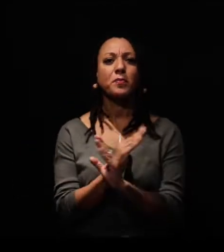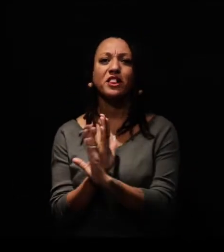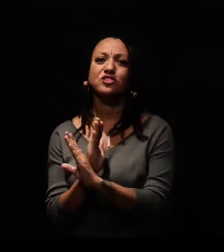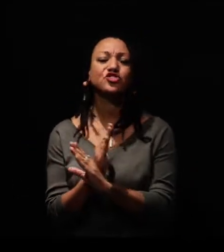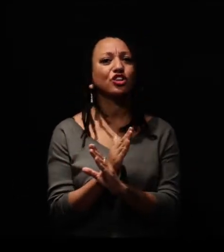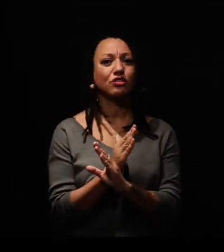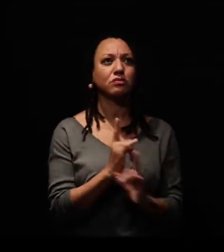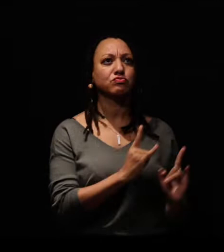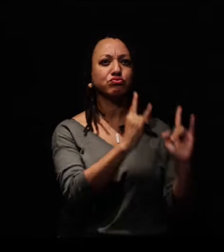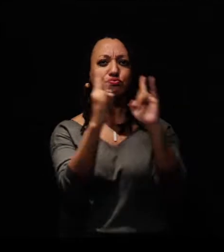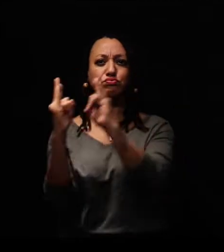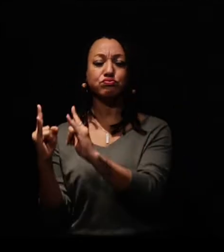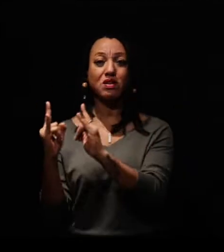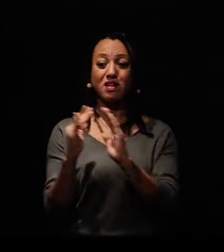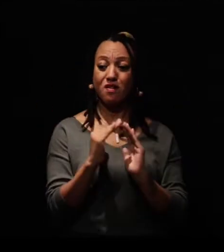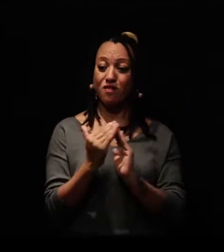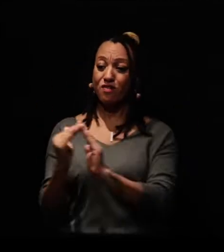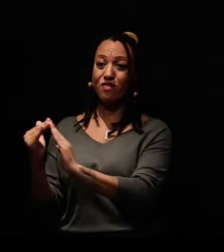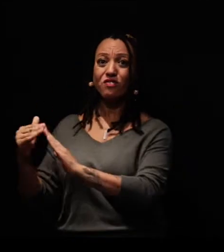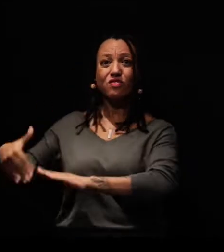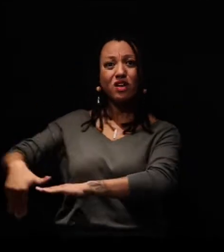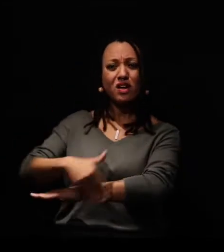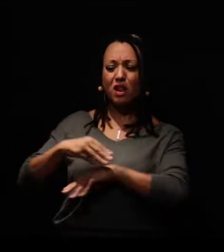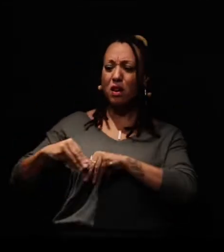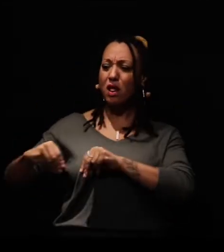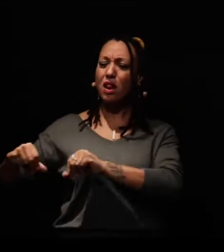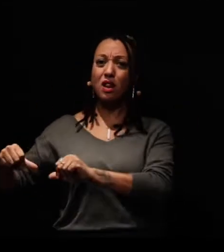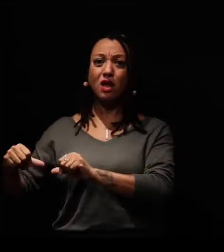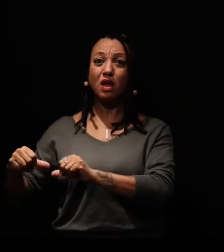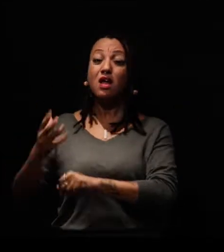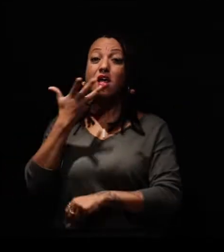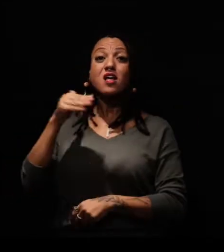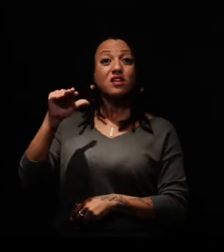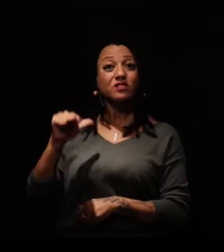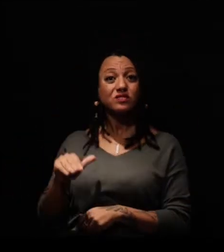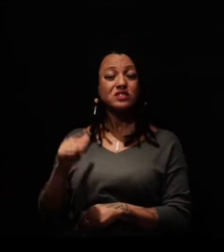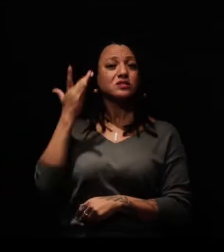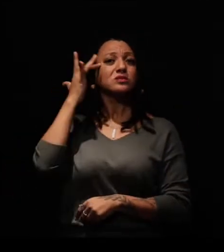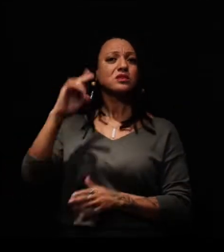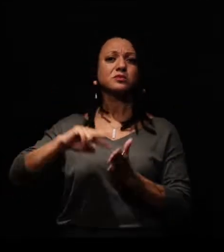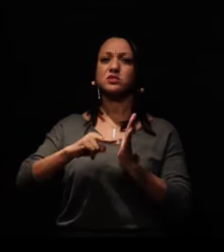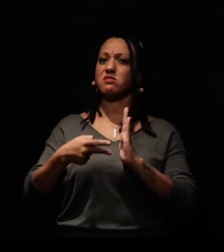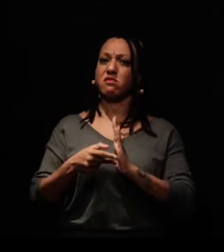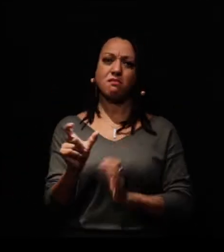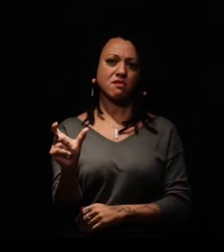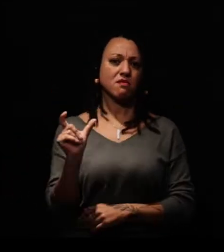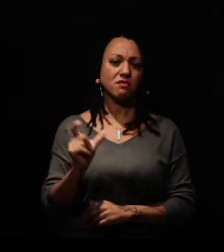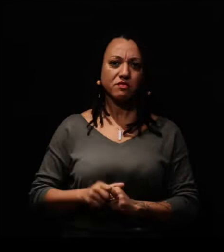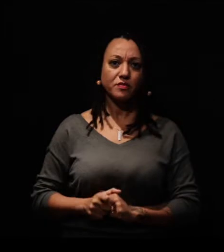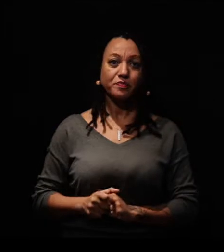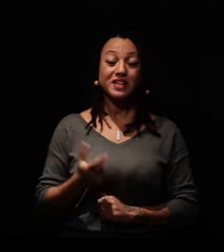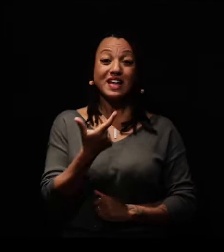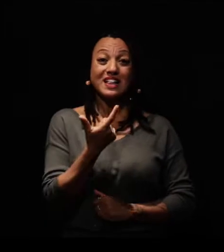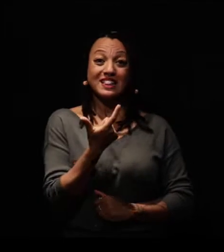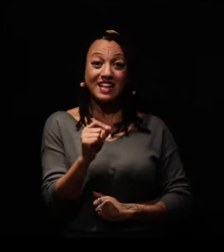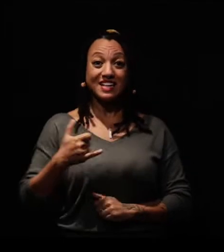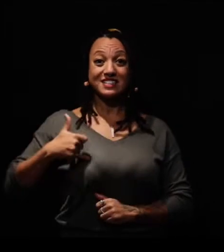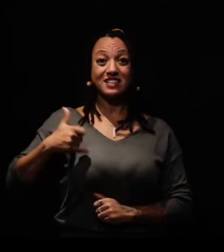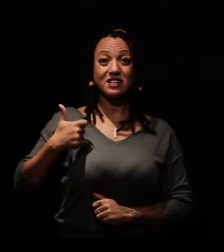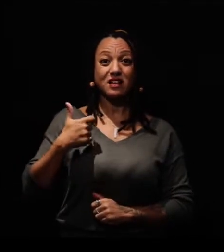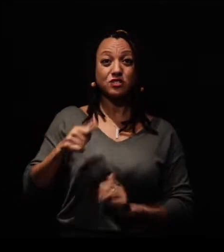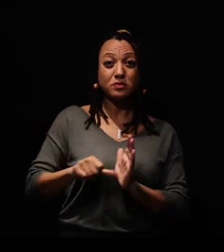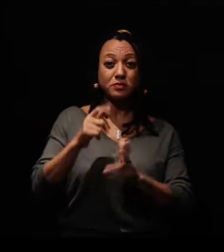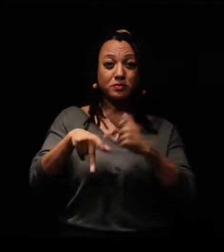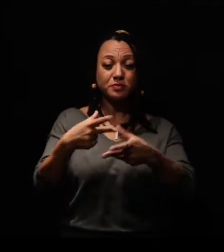na selva de pedra, acolhido, nos barracos de pau, nas ruas de barro de alguma favela, infância, não sabe nem o significado dessa palavra. Aos 10